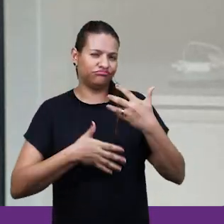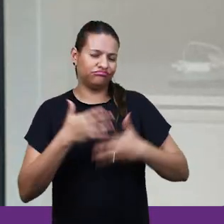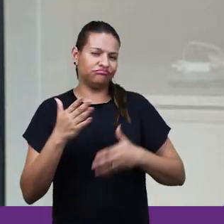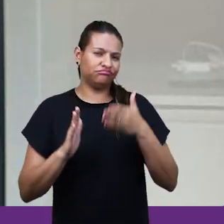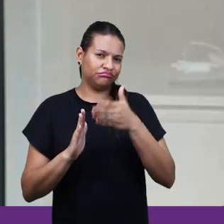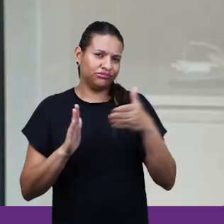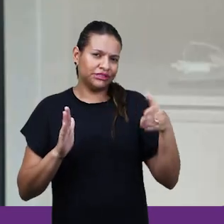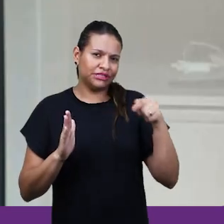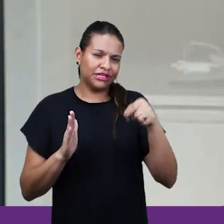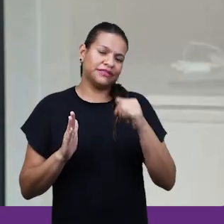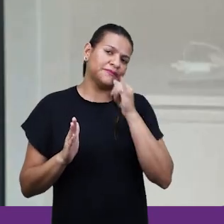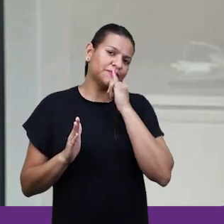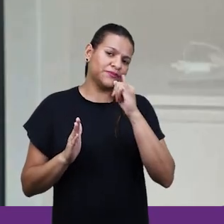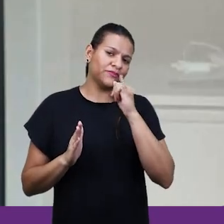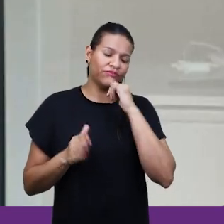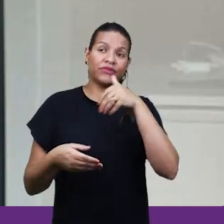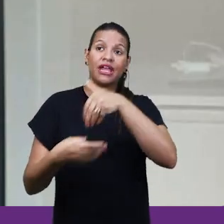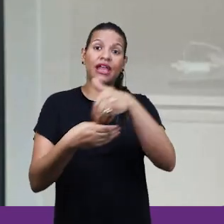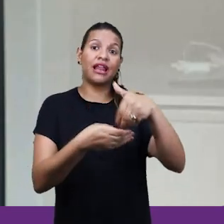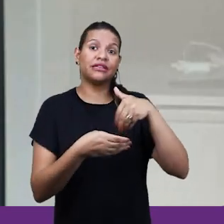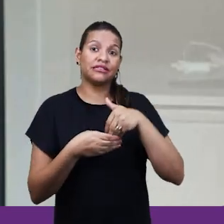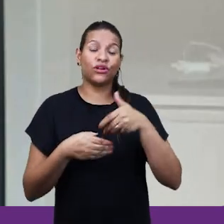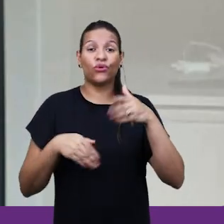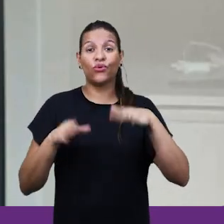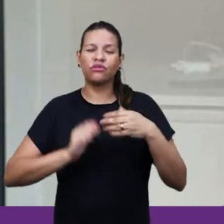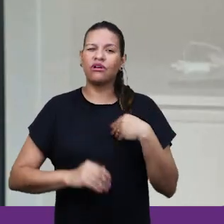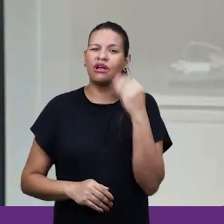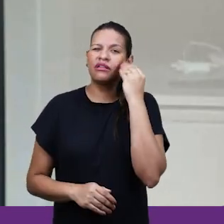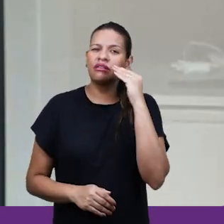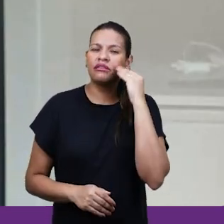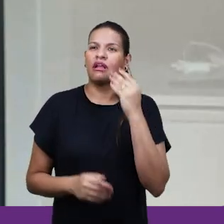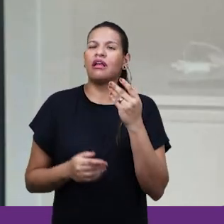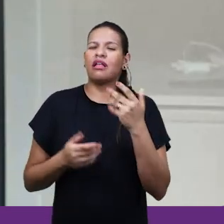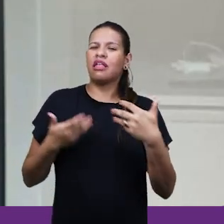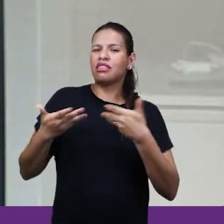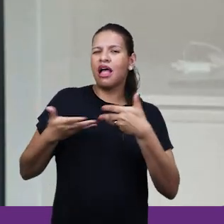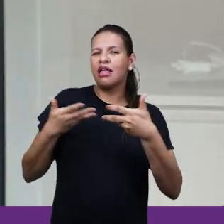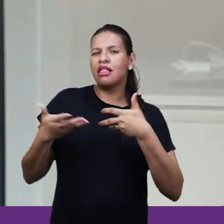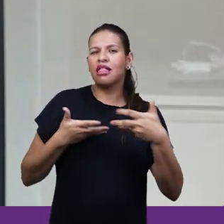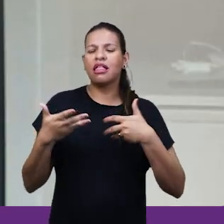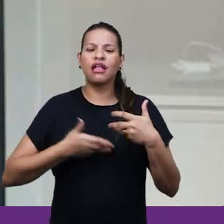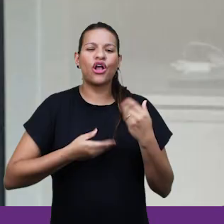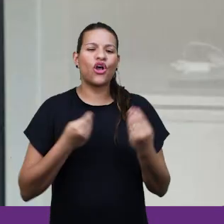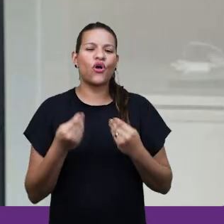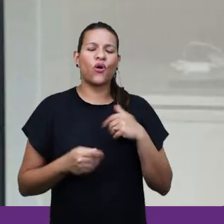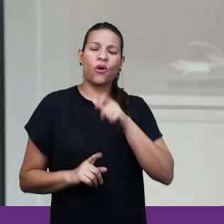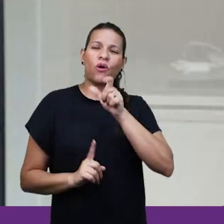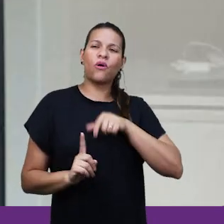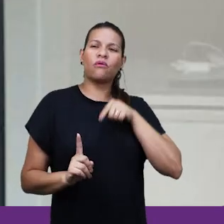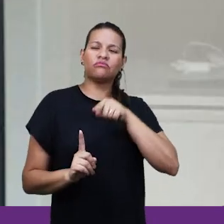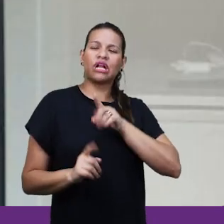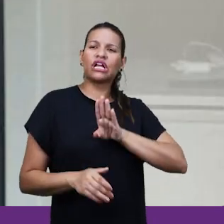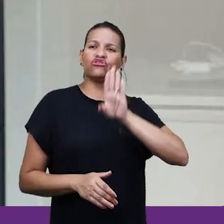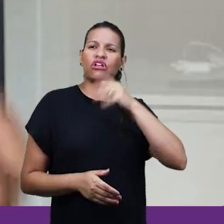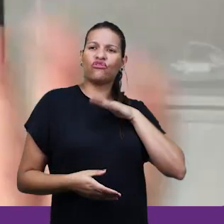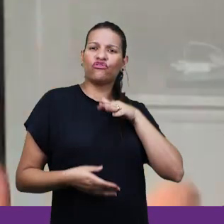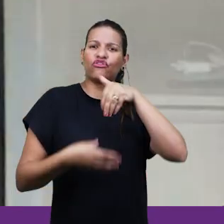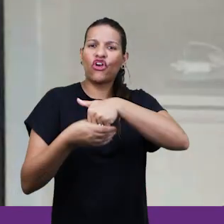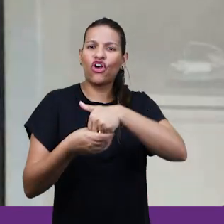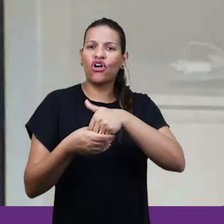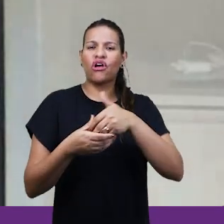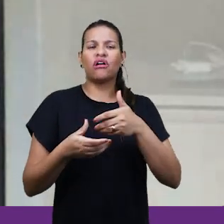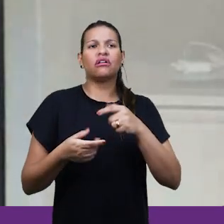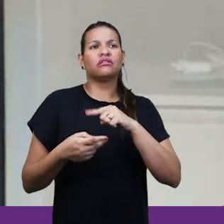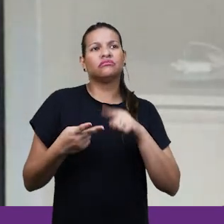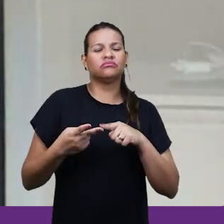algum processo, como no caso da eleição, para tentar nos convencer a votar em determinado candidato, a